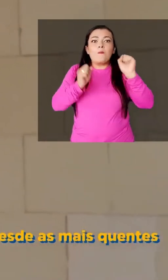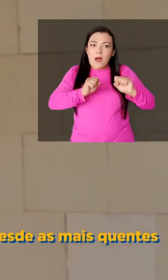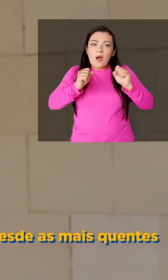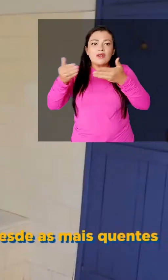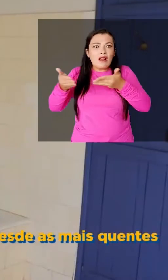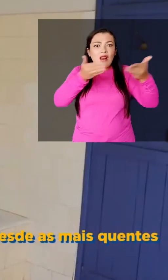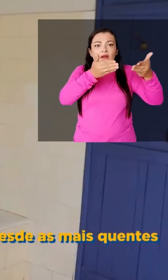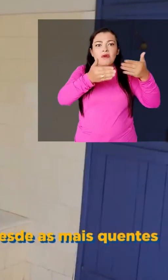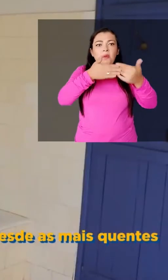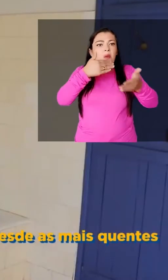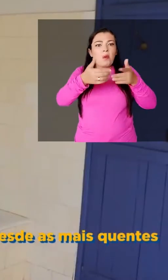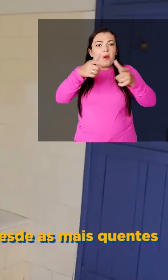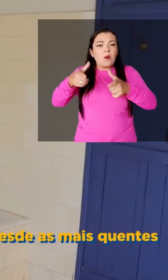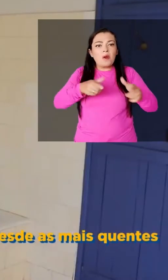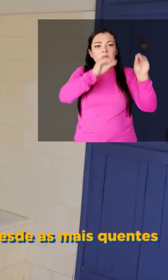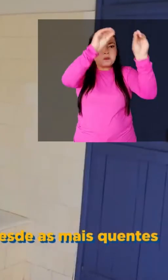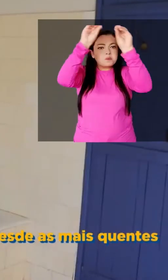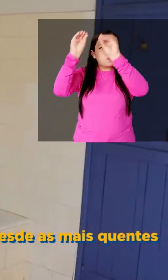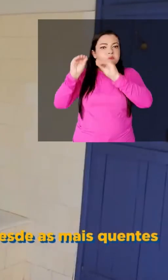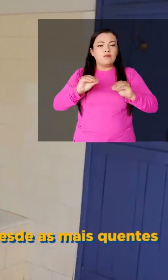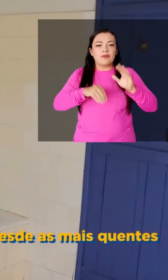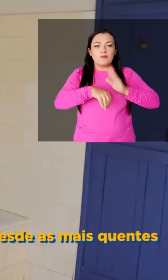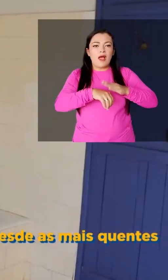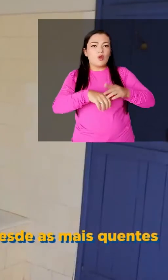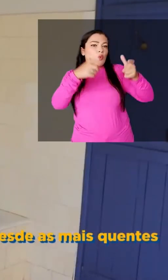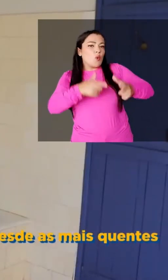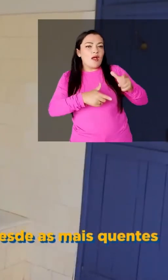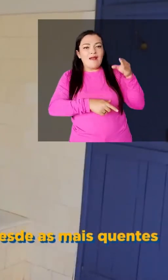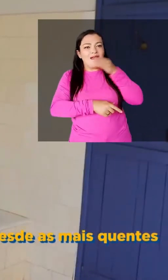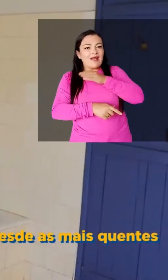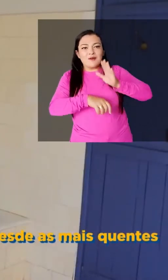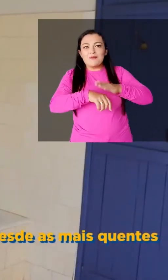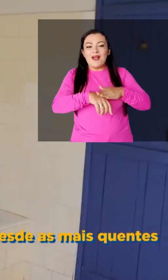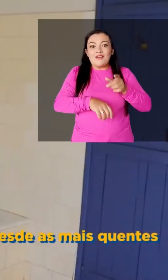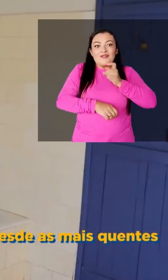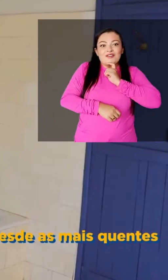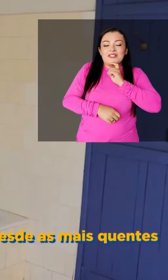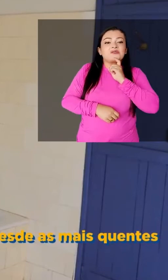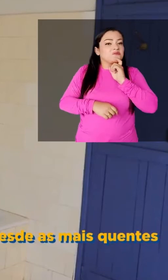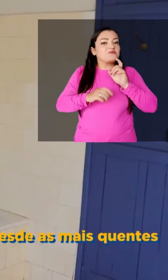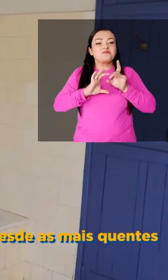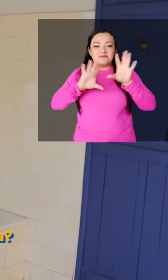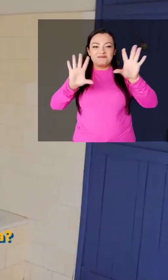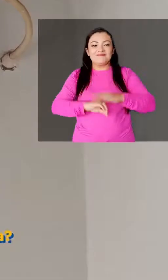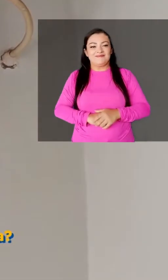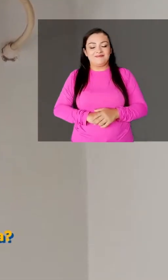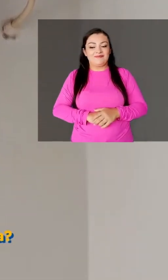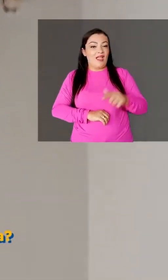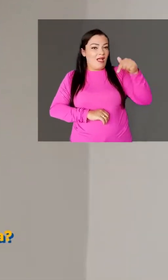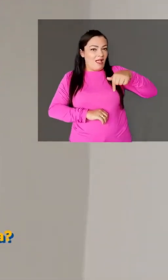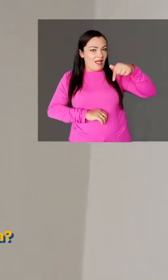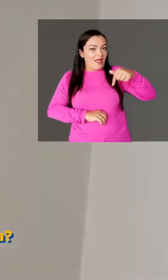usado em qualquer localidade do nosso país, desde as mais quentes até as mais frias. E